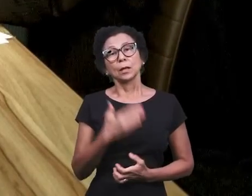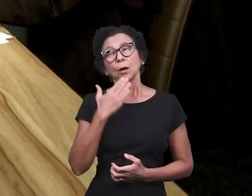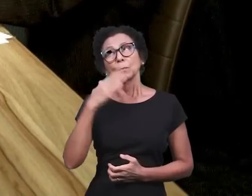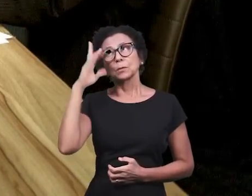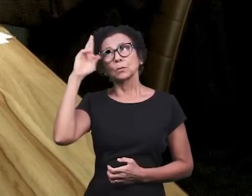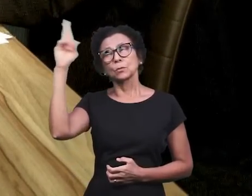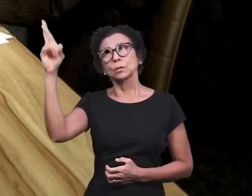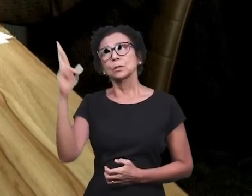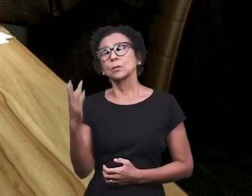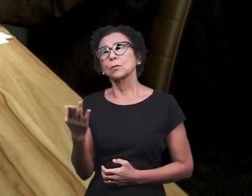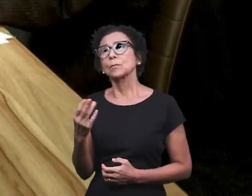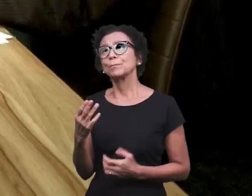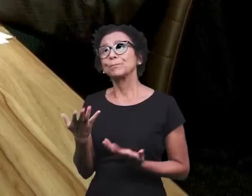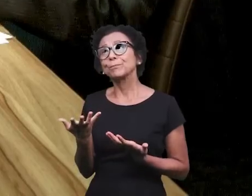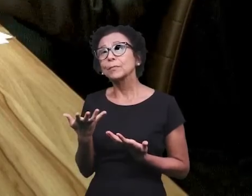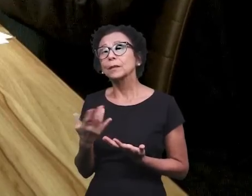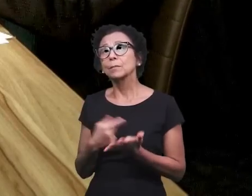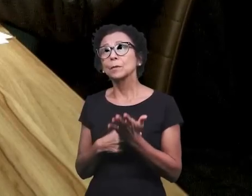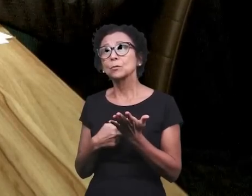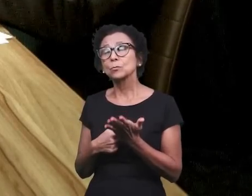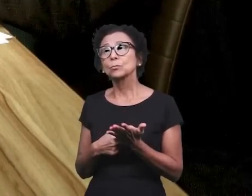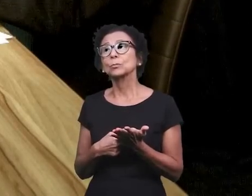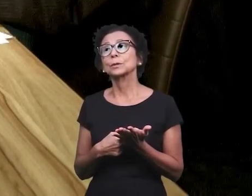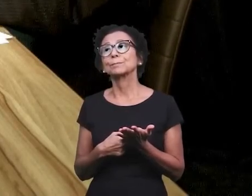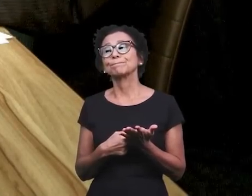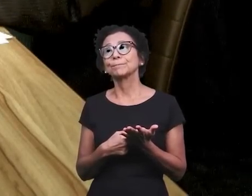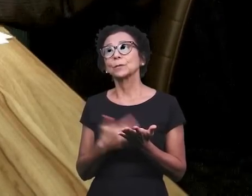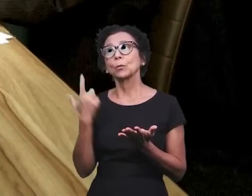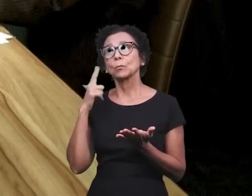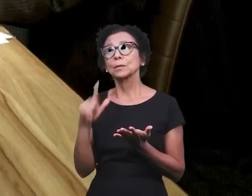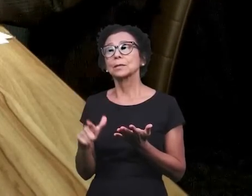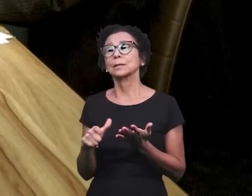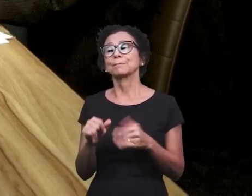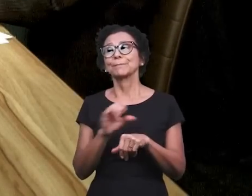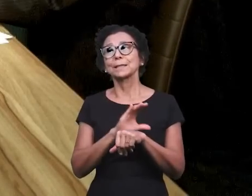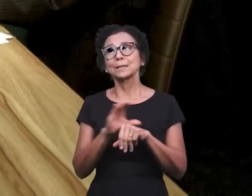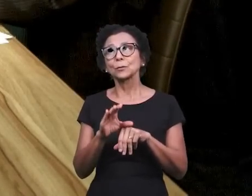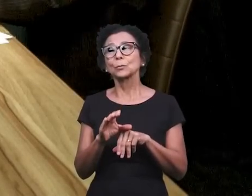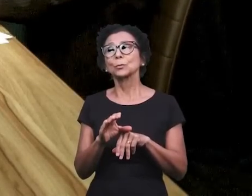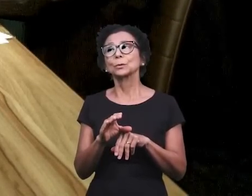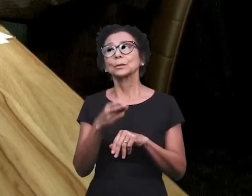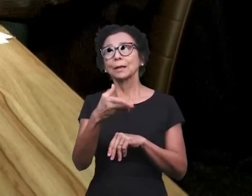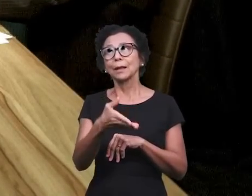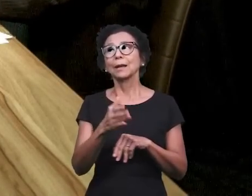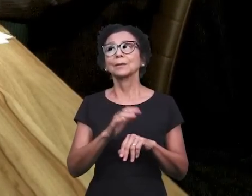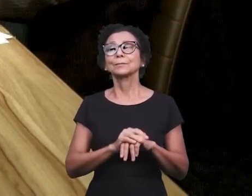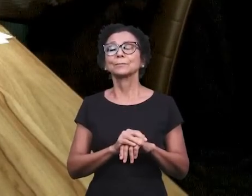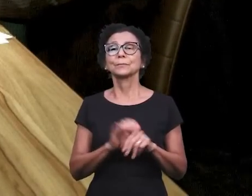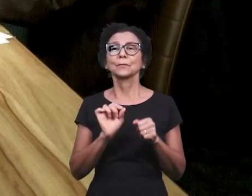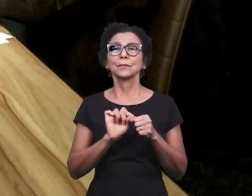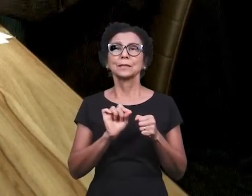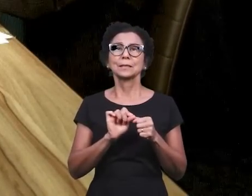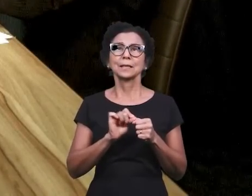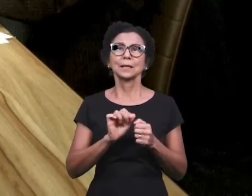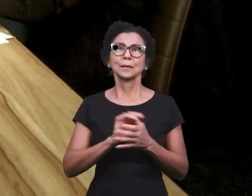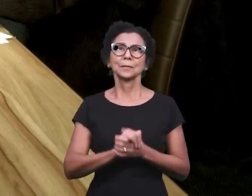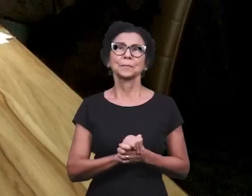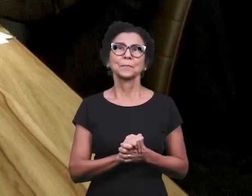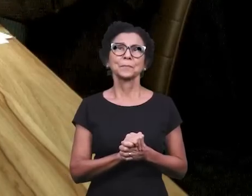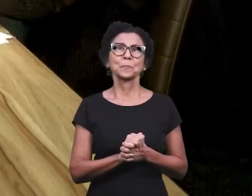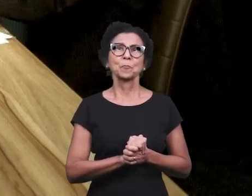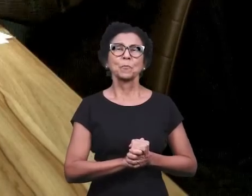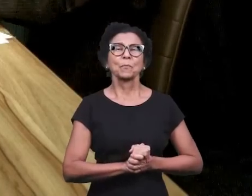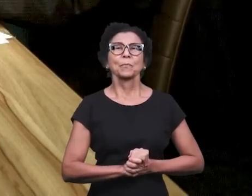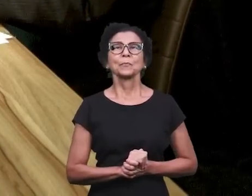fazer o curso. E eu estava, Júlio, na 37 desses jejuns, né?